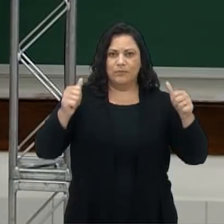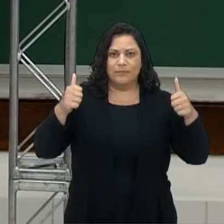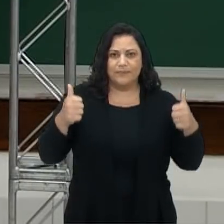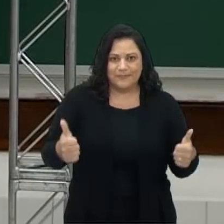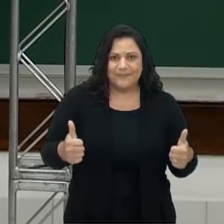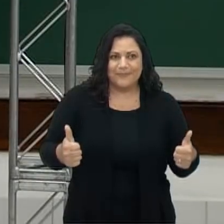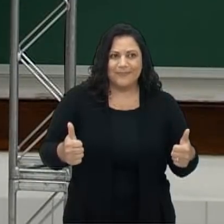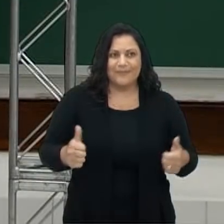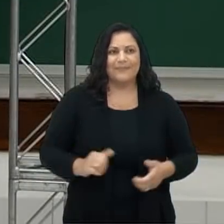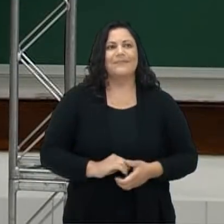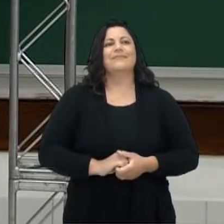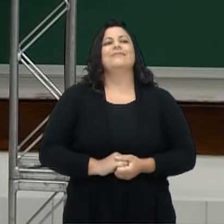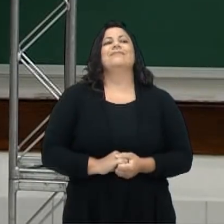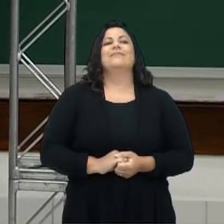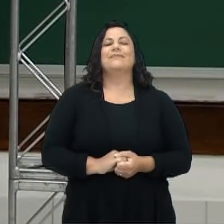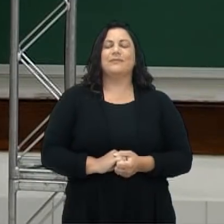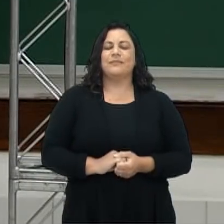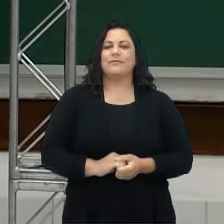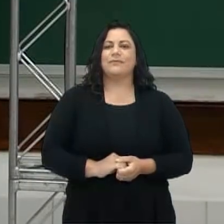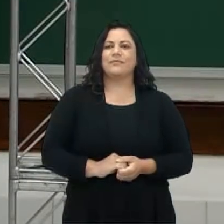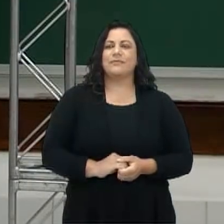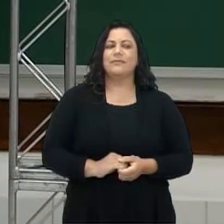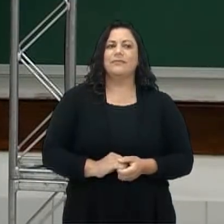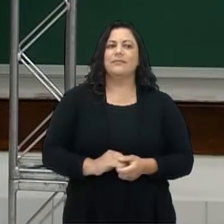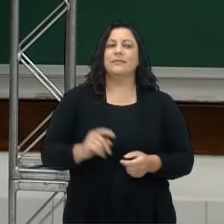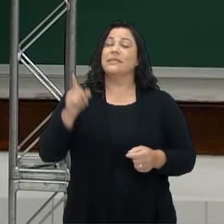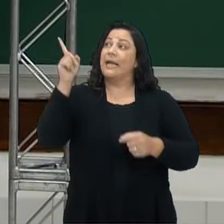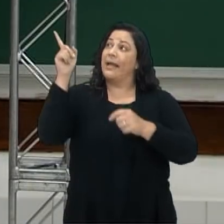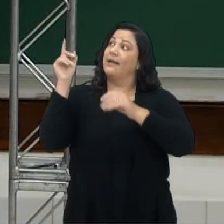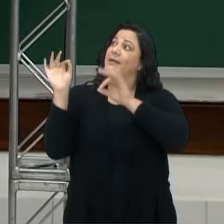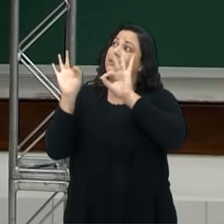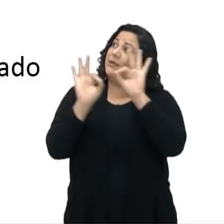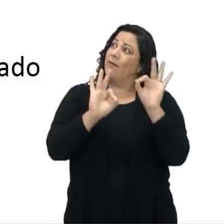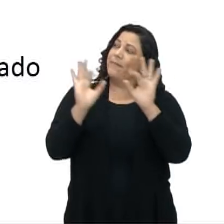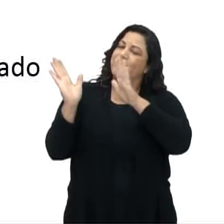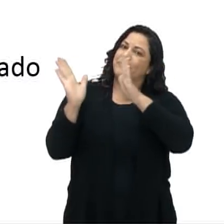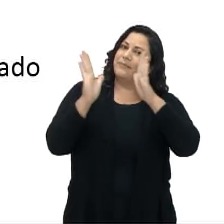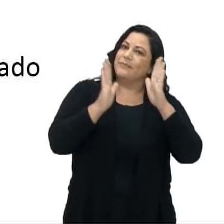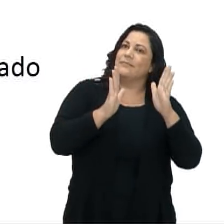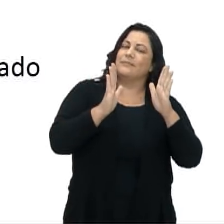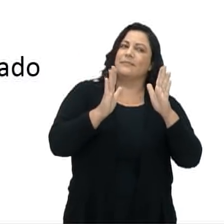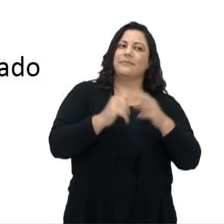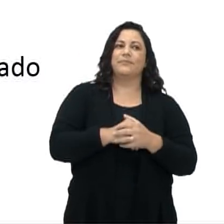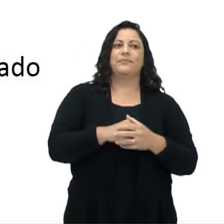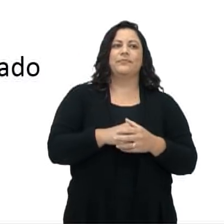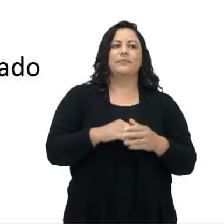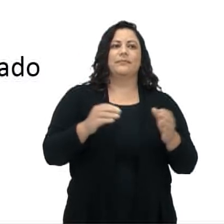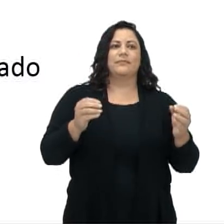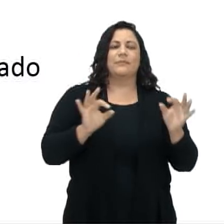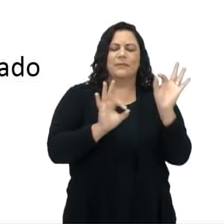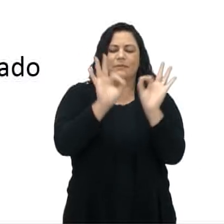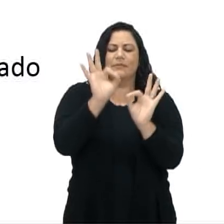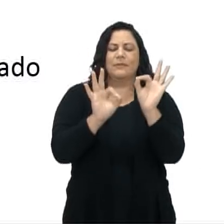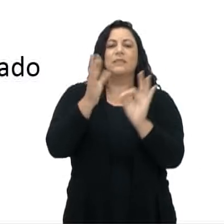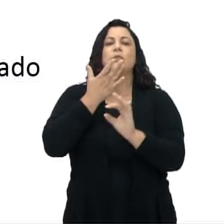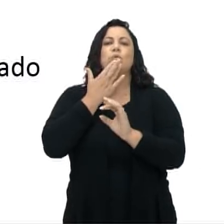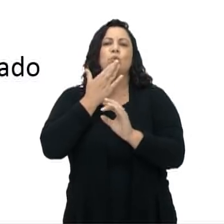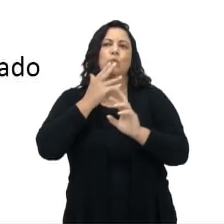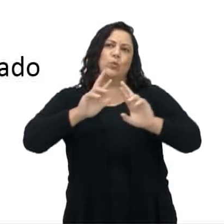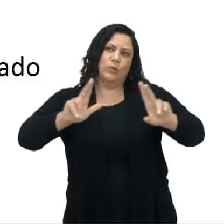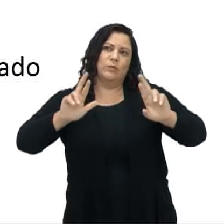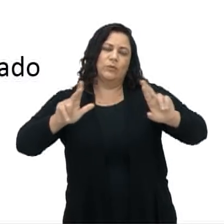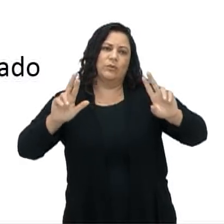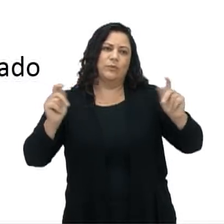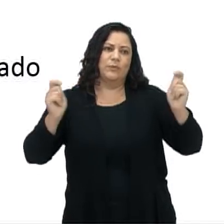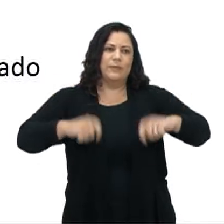certo? Então, aqui eu tenho ele melhorzinho, né? 25%, 30%, 45%, tempo de